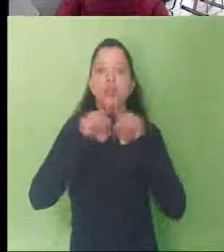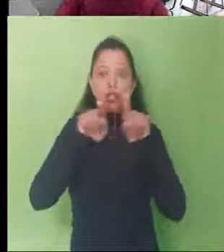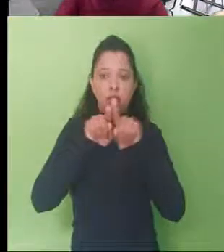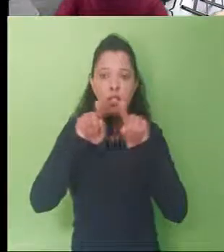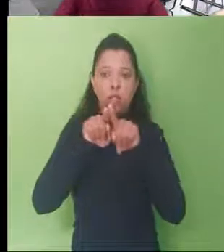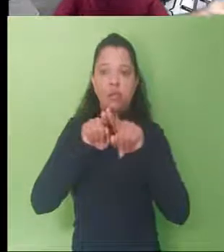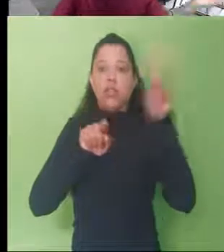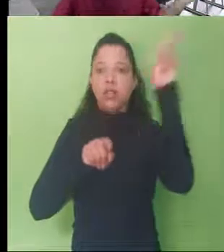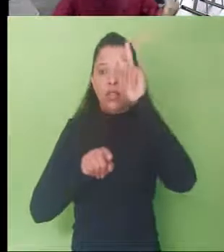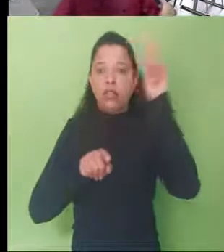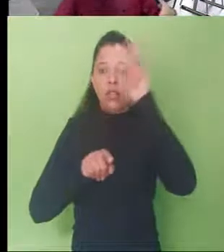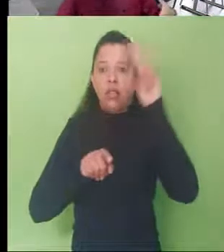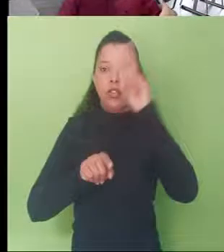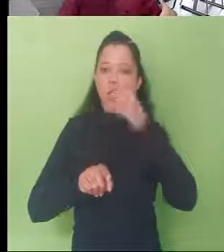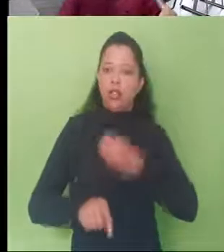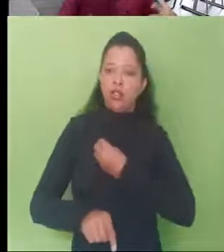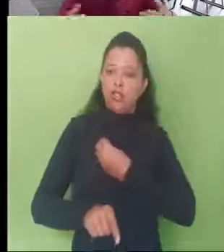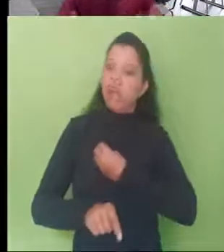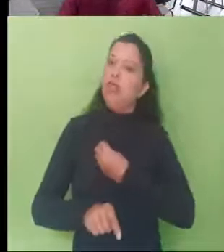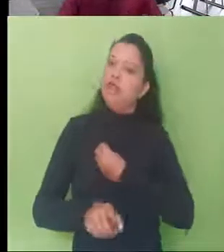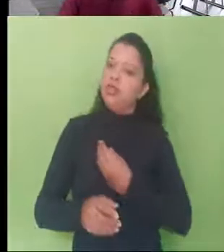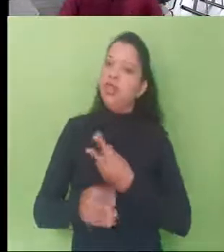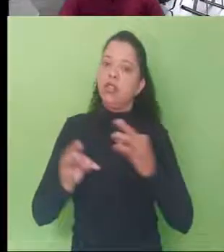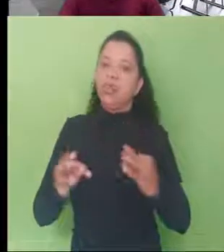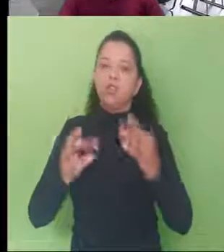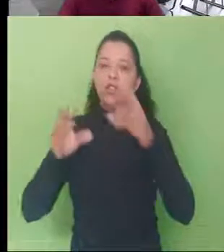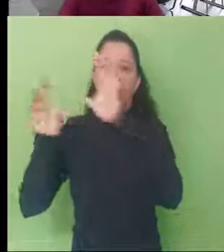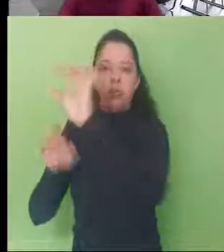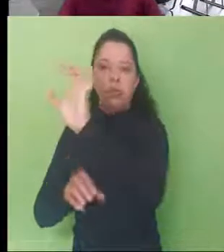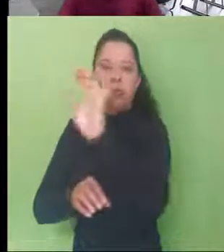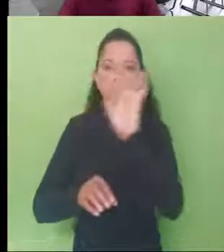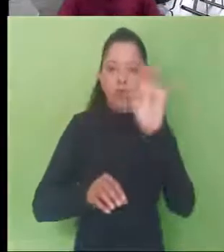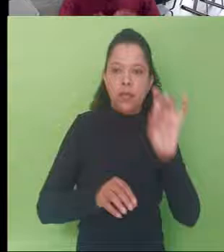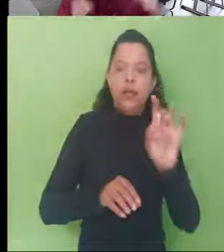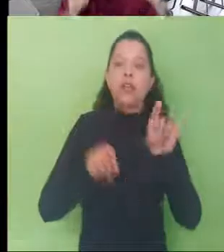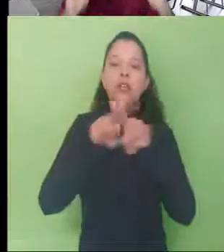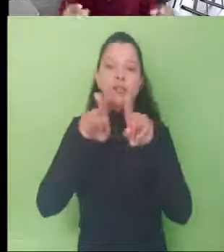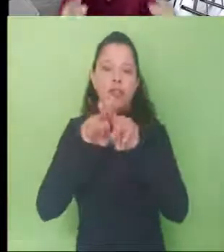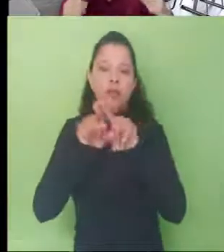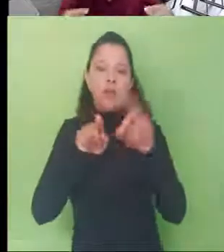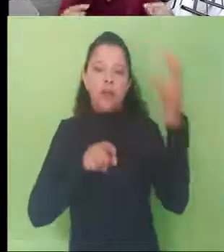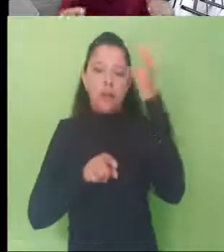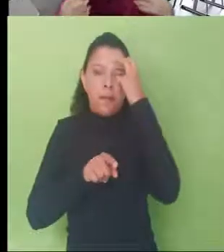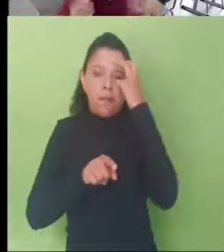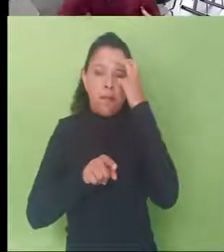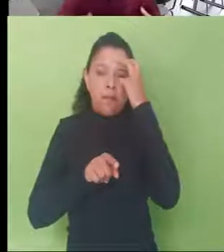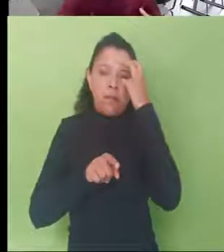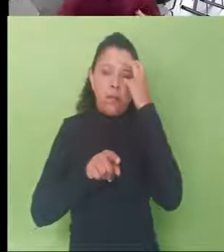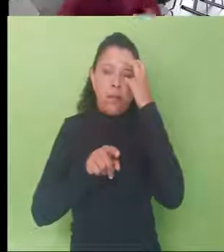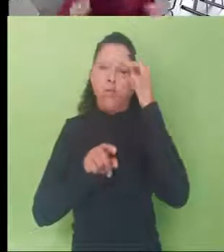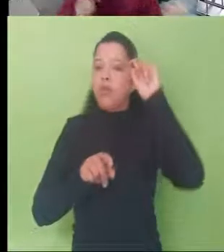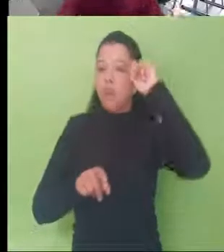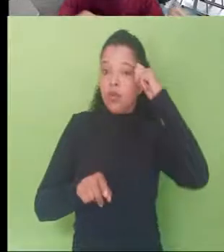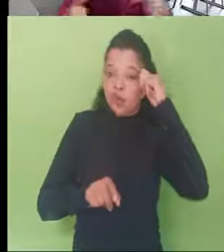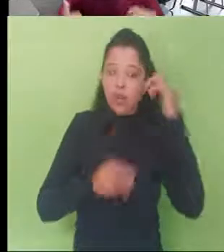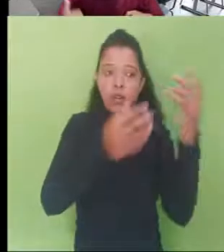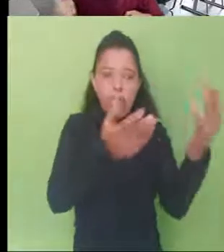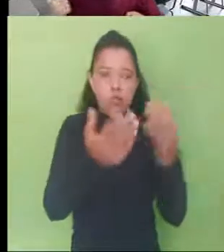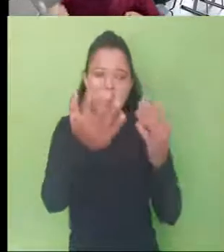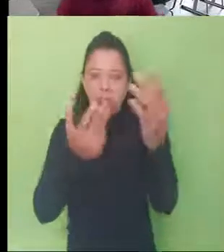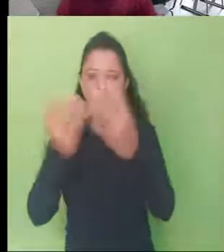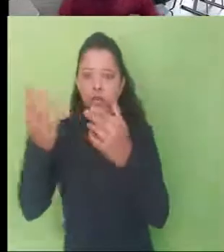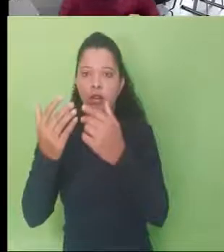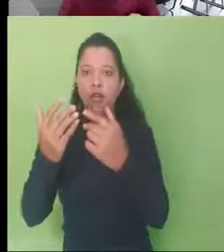da Europa, quando os europeus vieram para cá e trouxeram a sua cultura, os seus valores. A sua história, a nossa história, está dentro